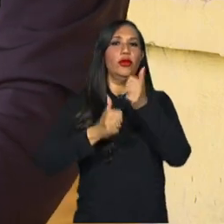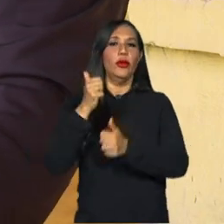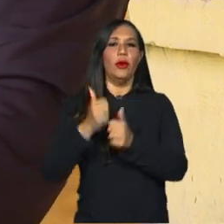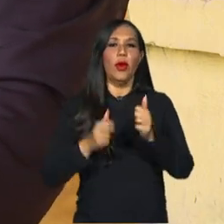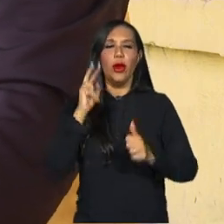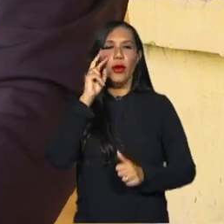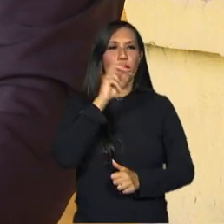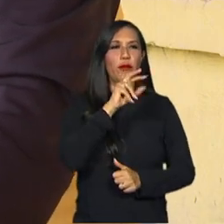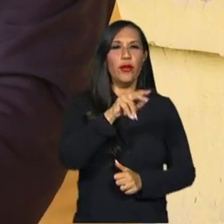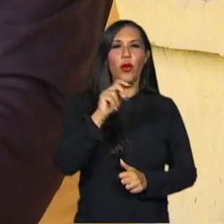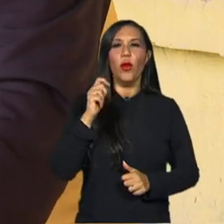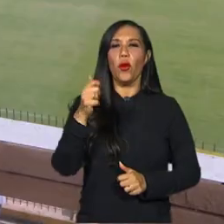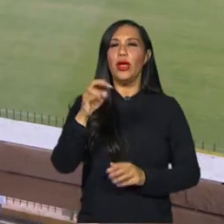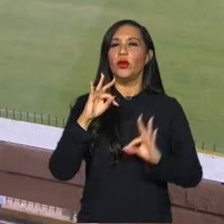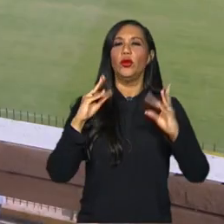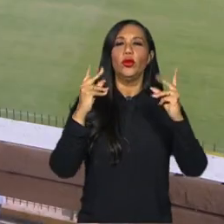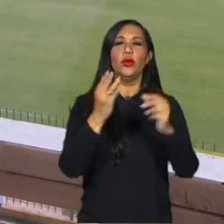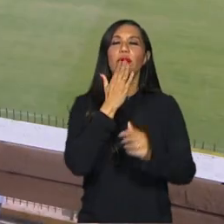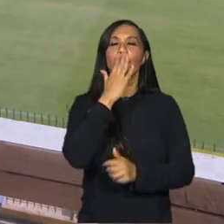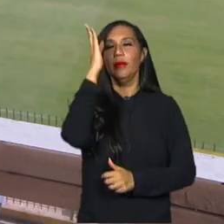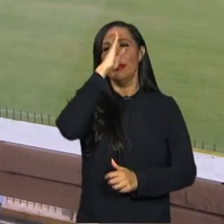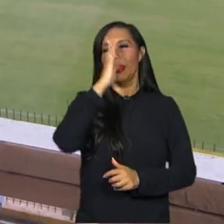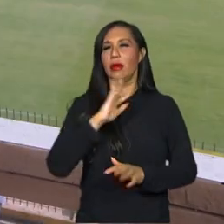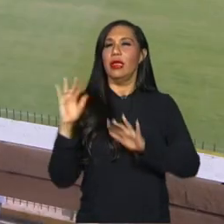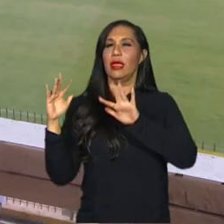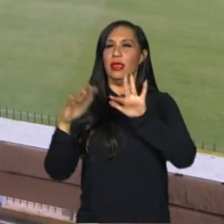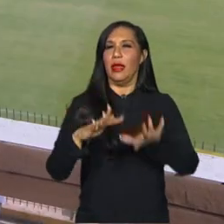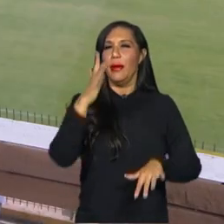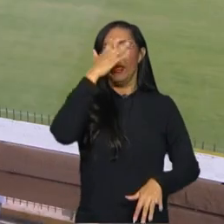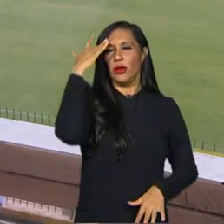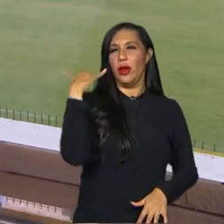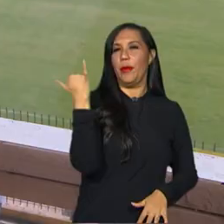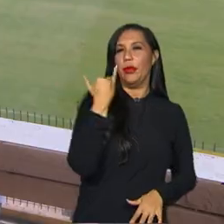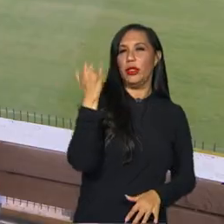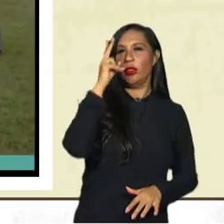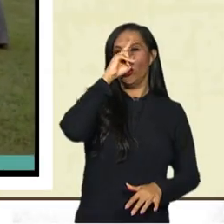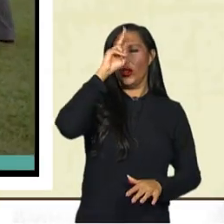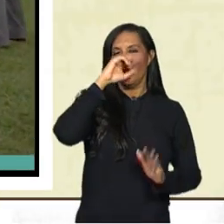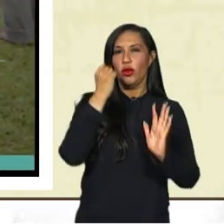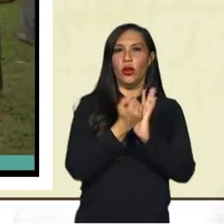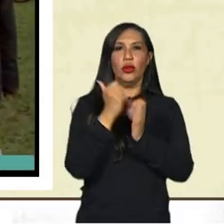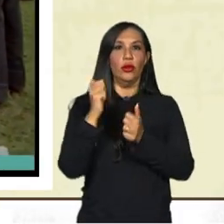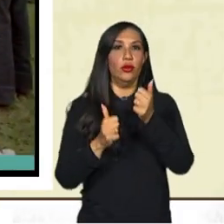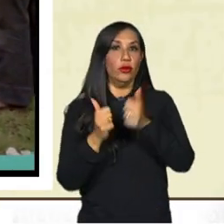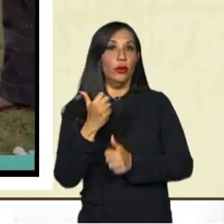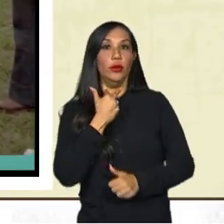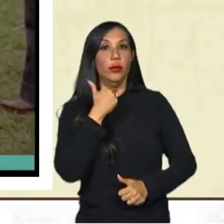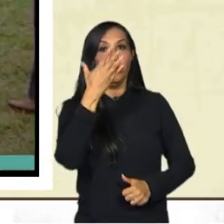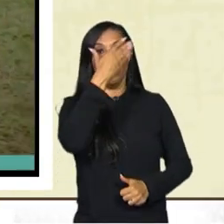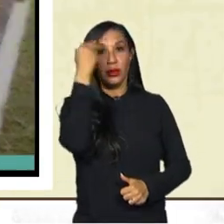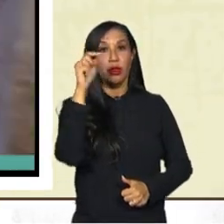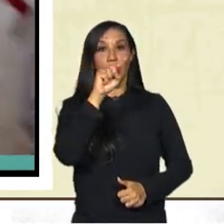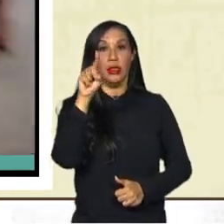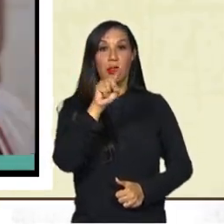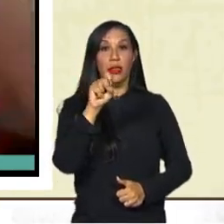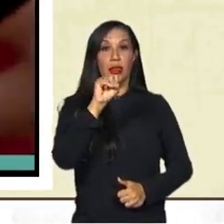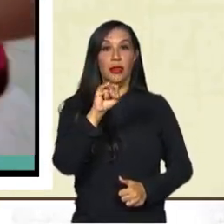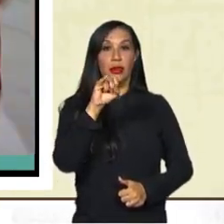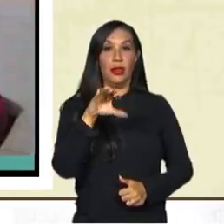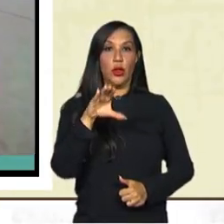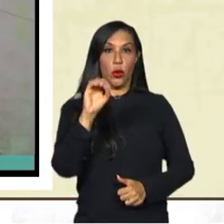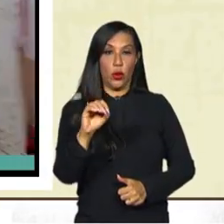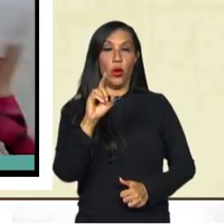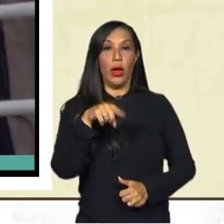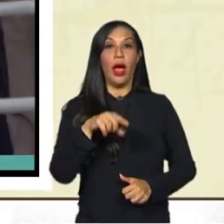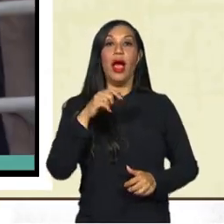quase que todos os times do Brasil jogar aqui. Muita gente importante da história do futebol. Não posso esquecer Zico,